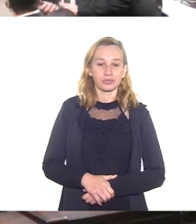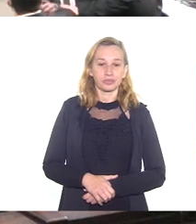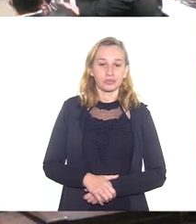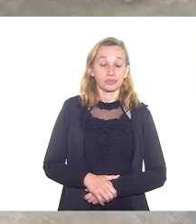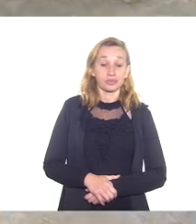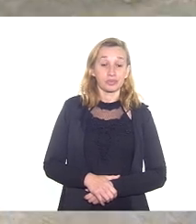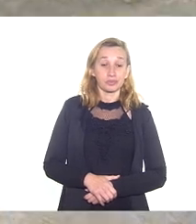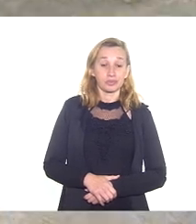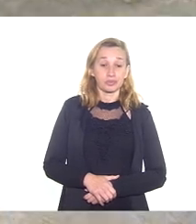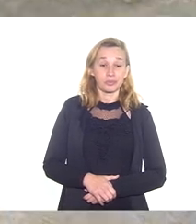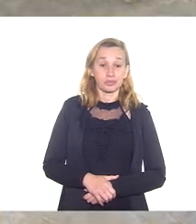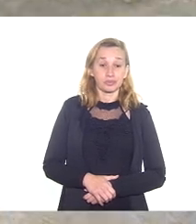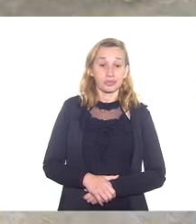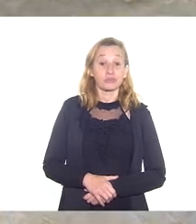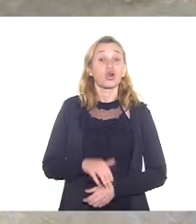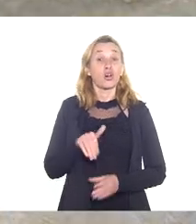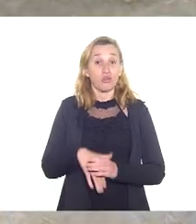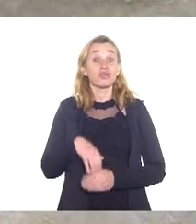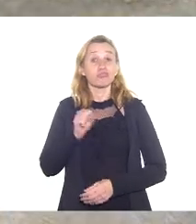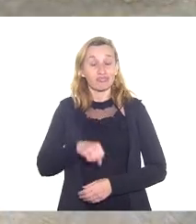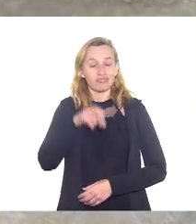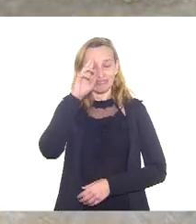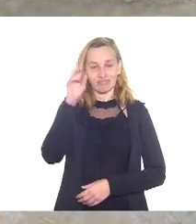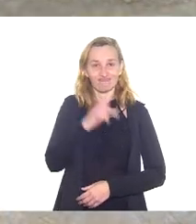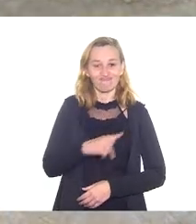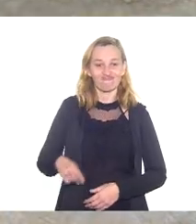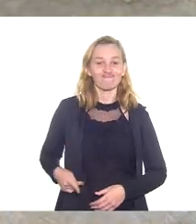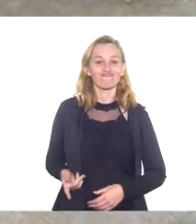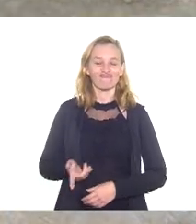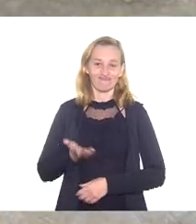Tenho dito. Voto sim, presidente. Tenho dito.